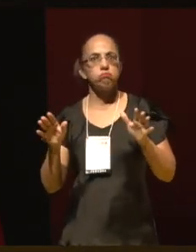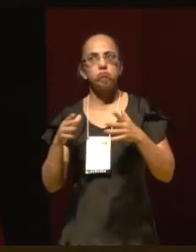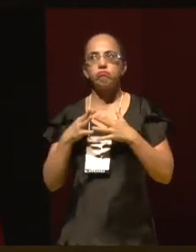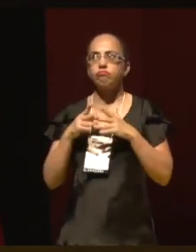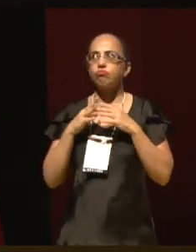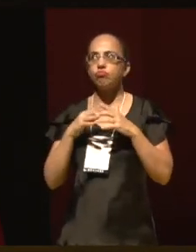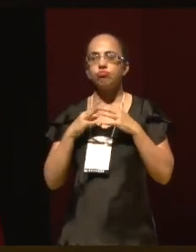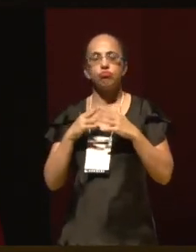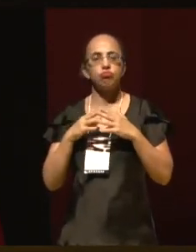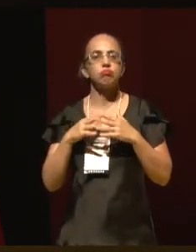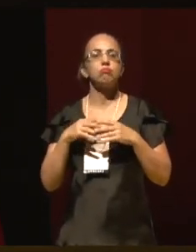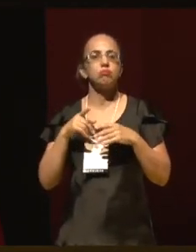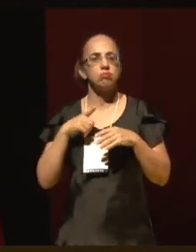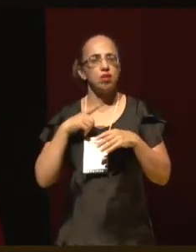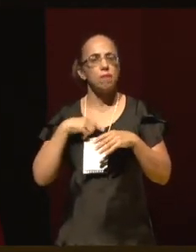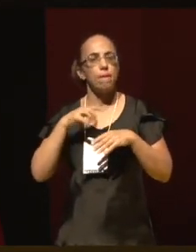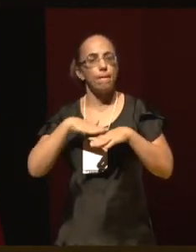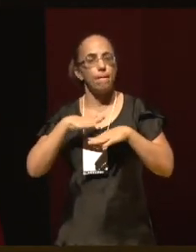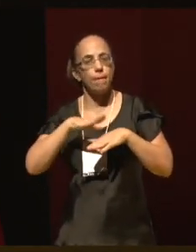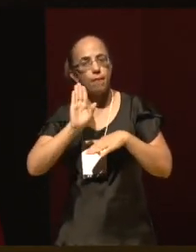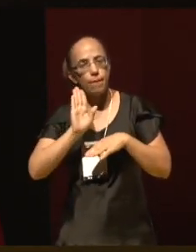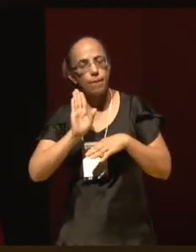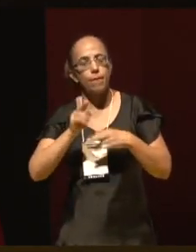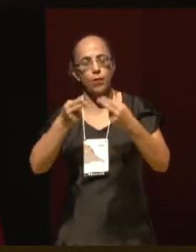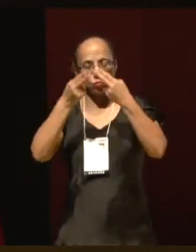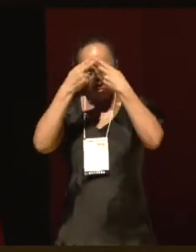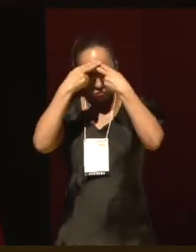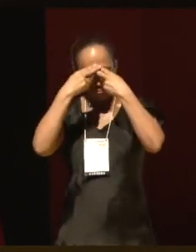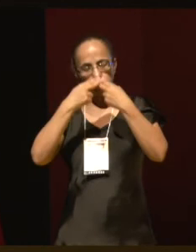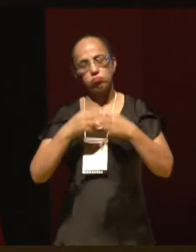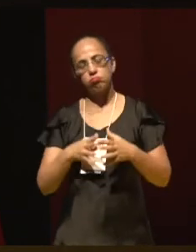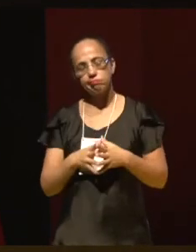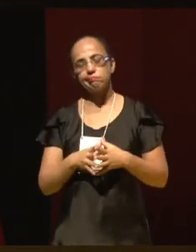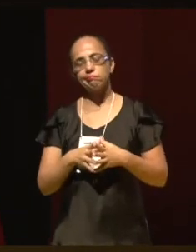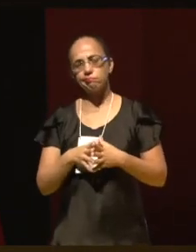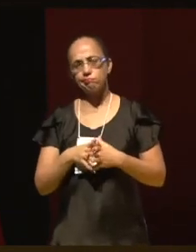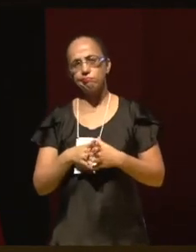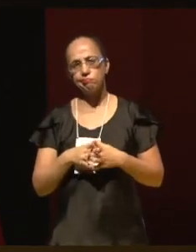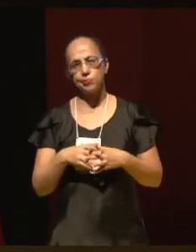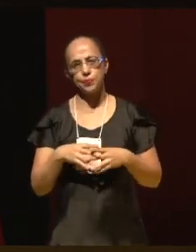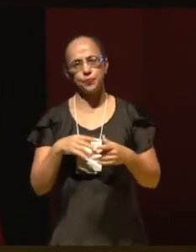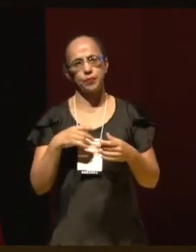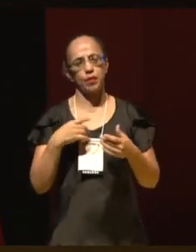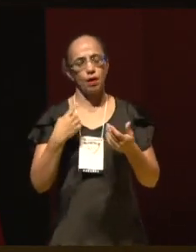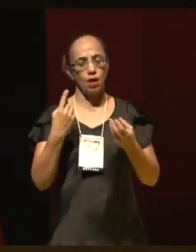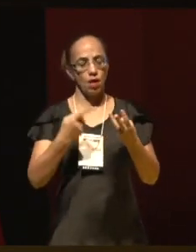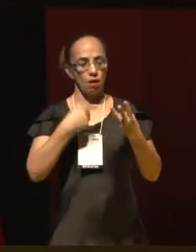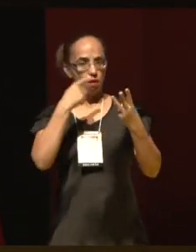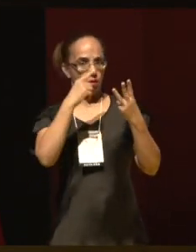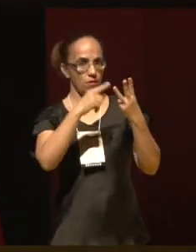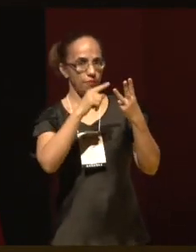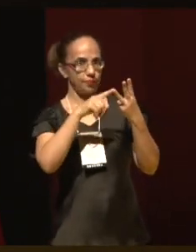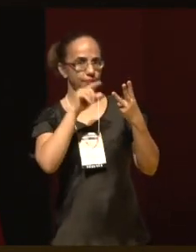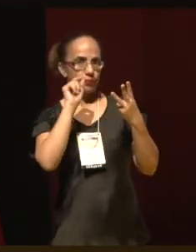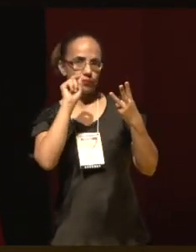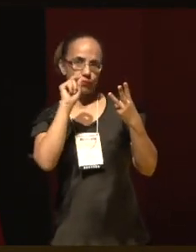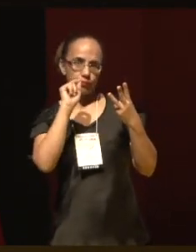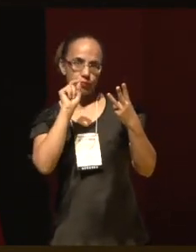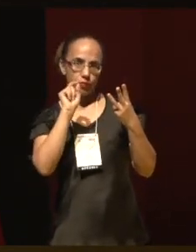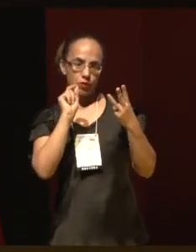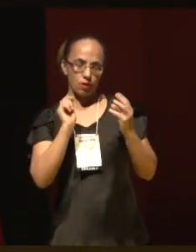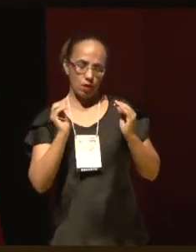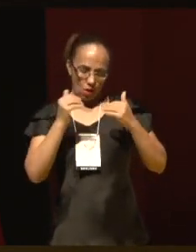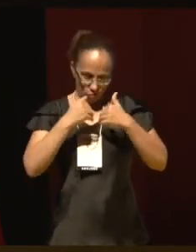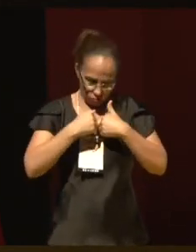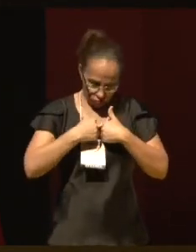então está mais comprometido. E temos o terceiro ponto, que é o autista Asperger.